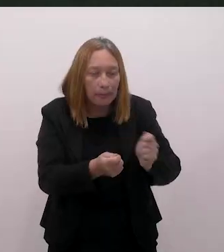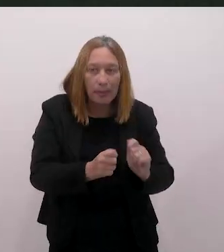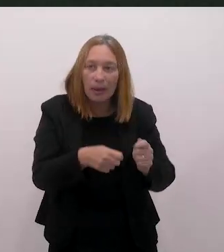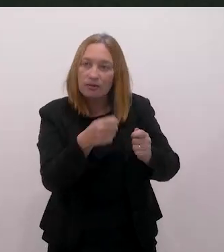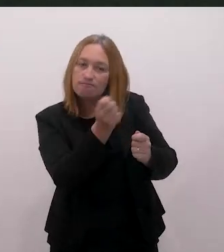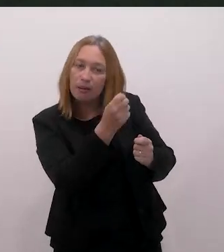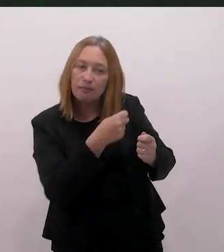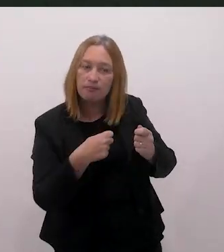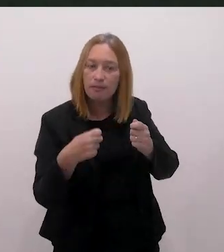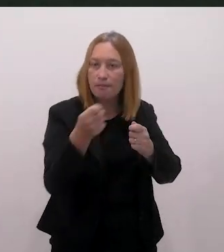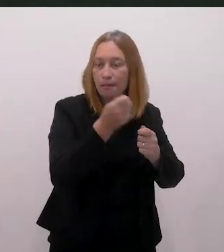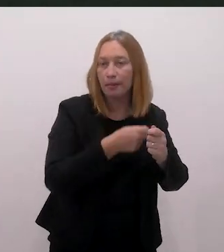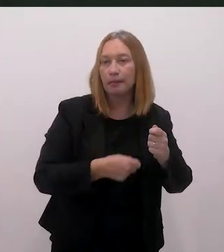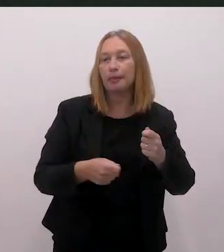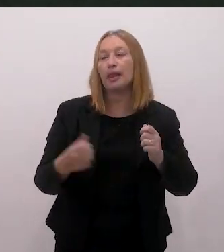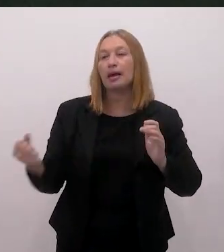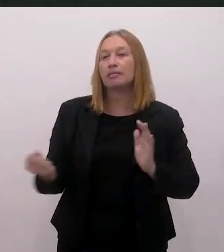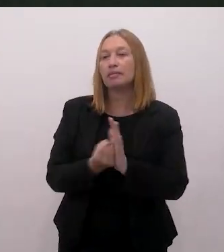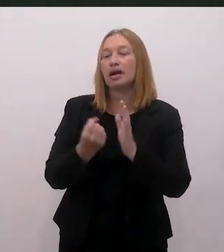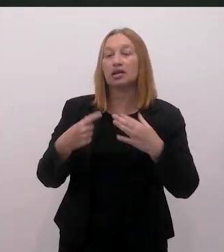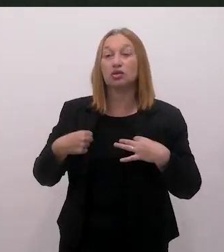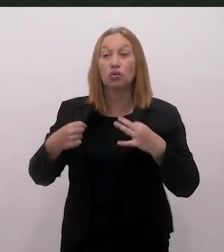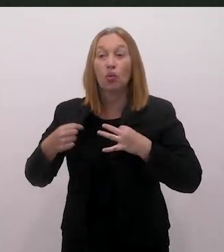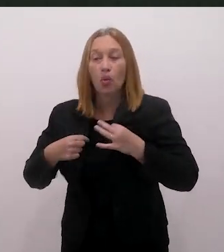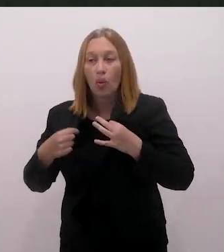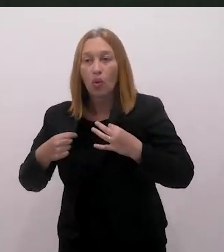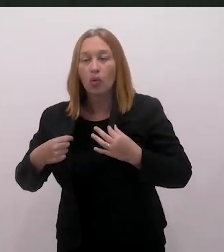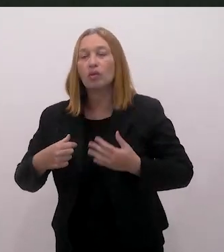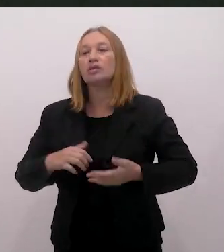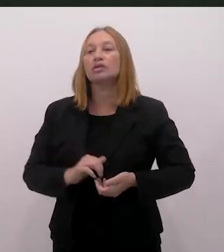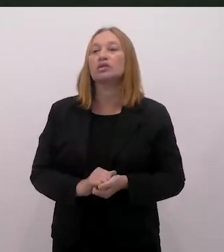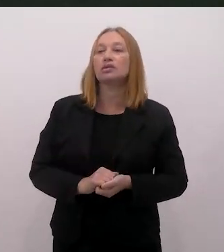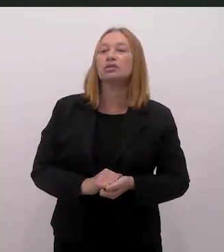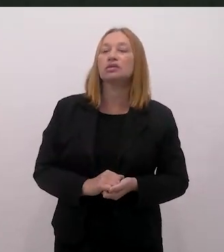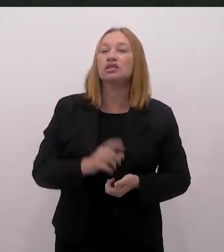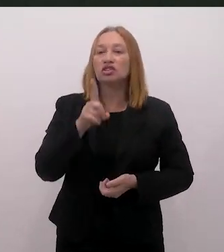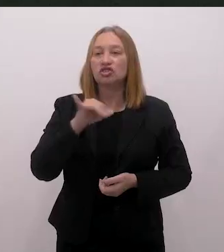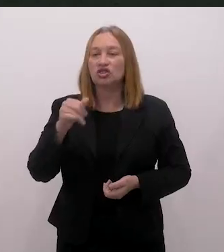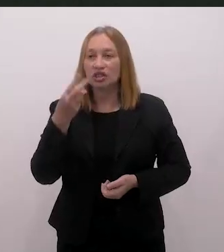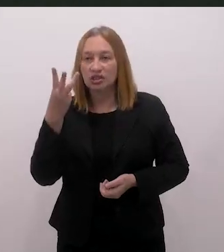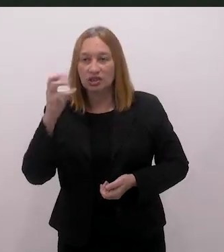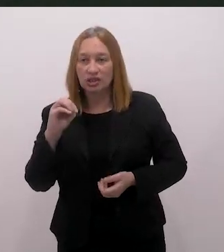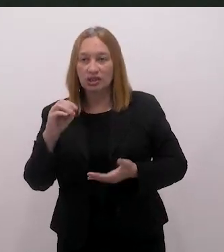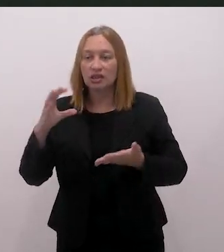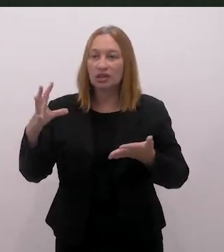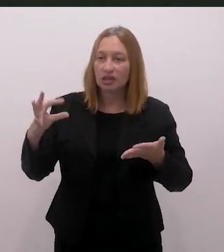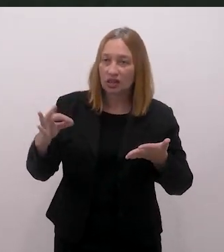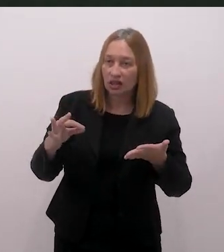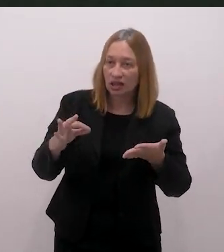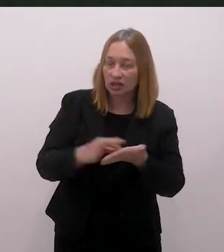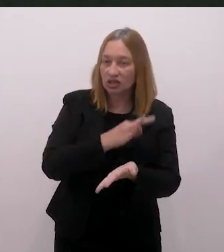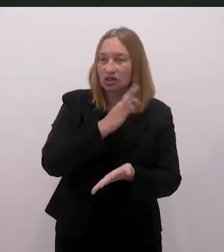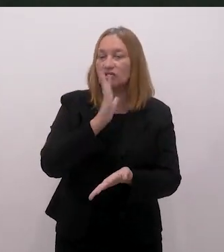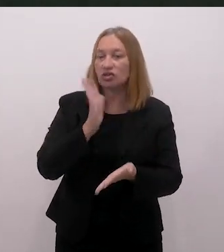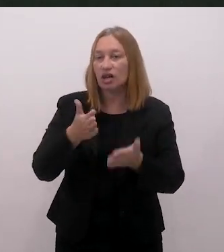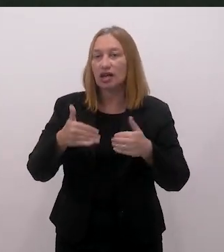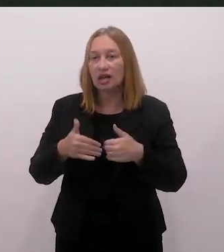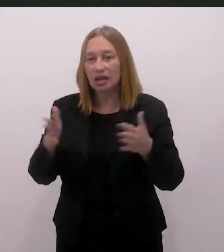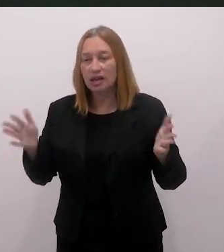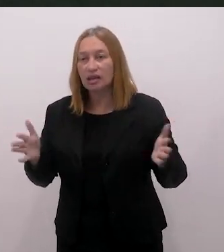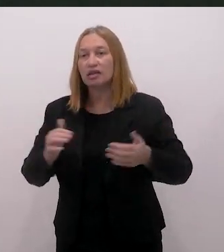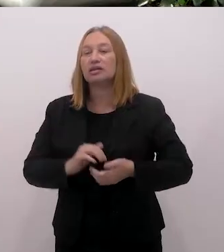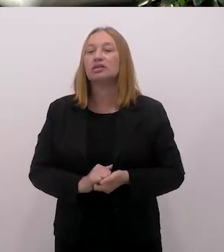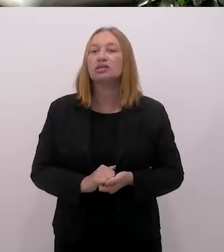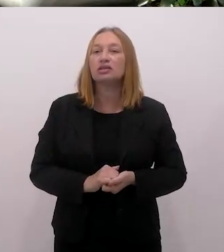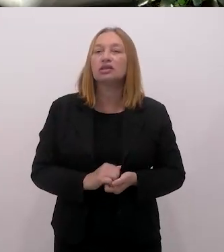escultura, tem marca de roupa, para estar indo no dia 30, as inscrições estão